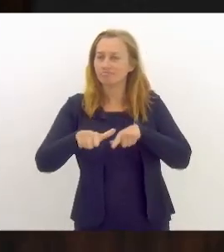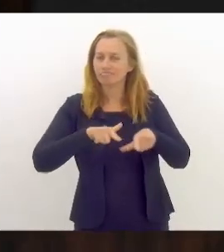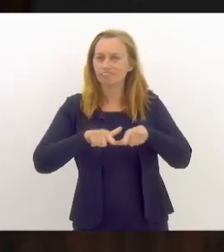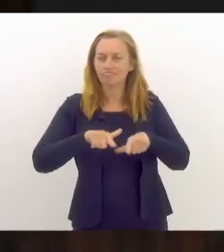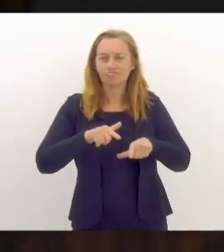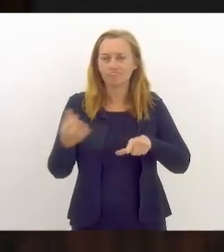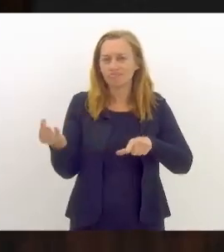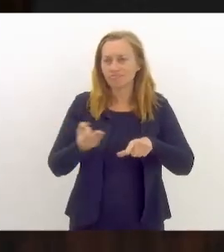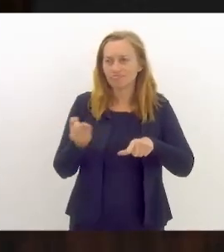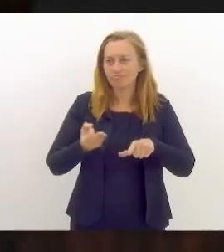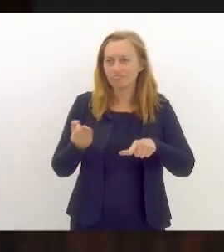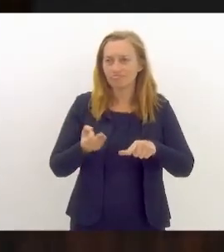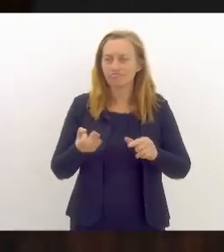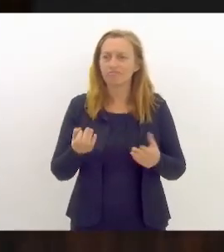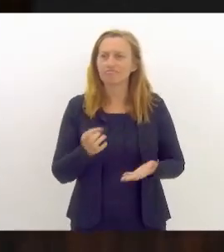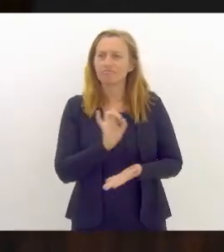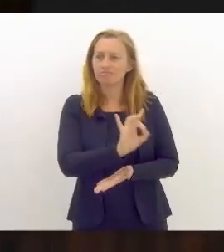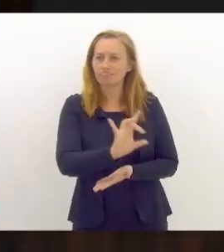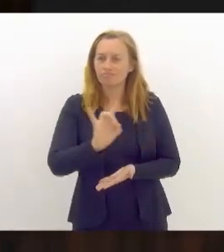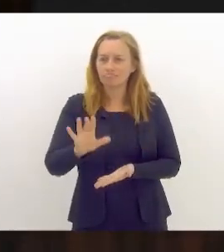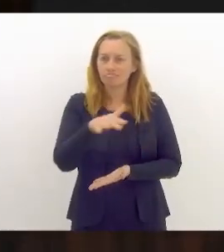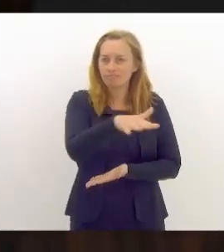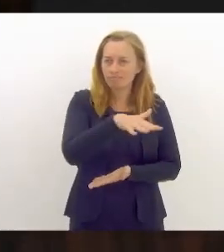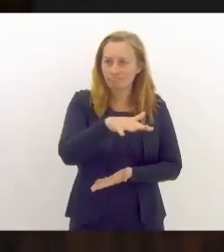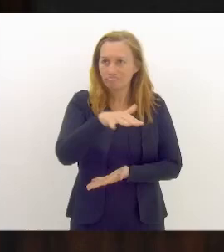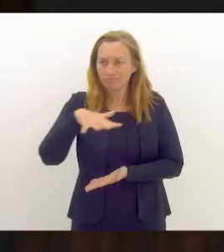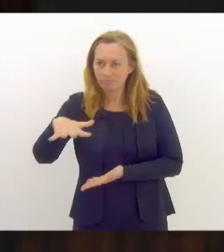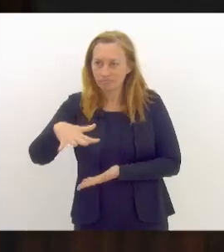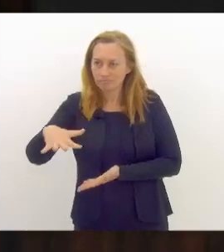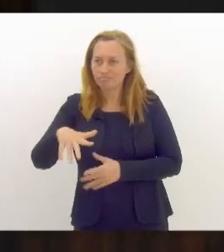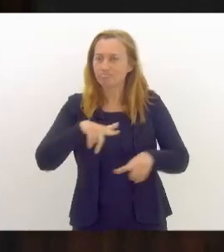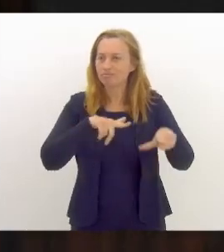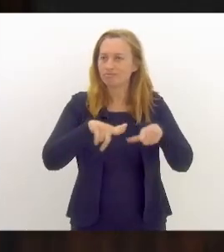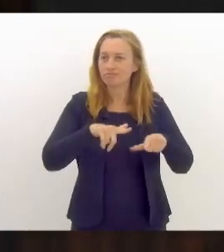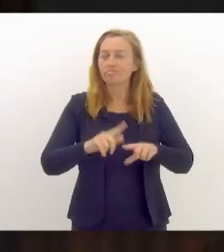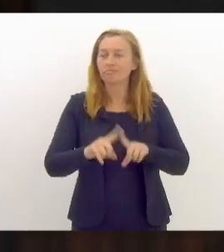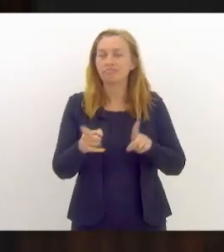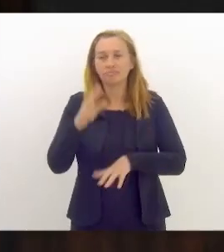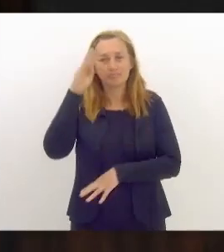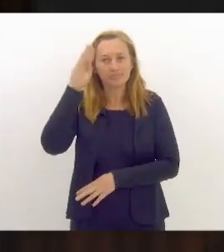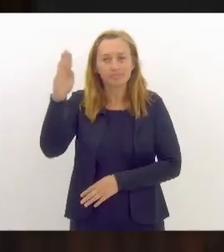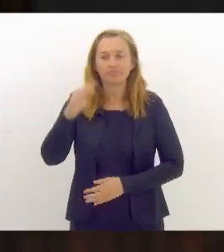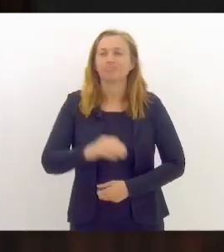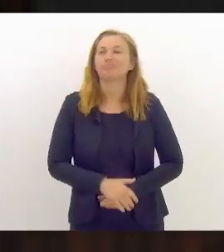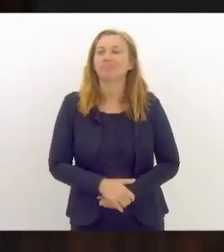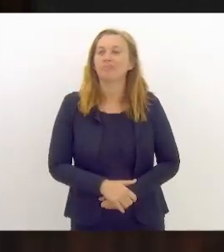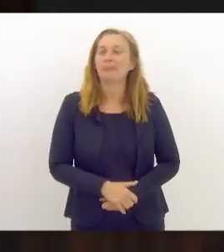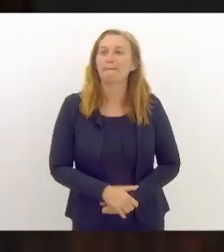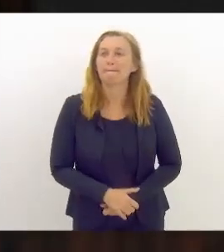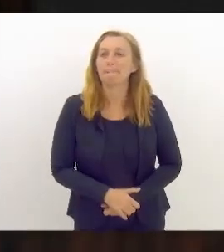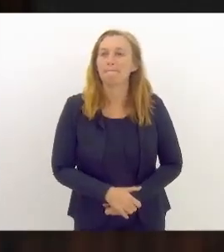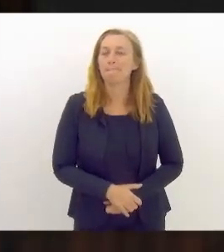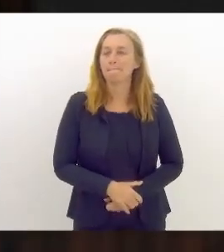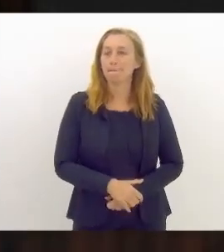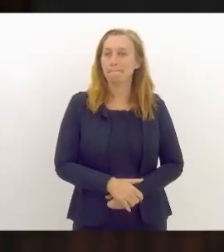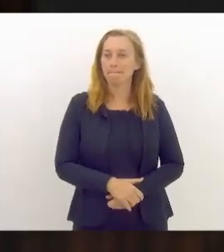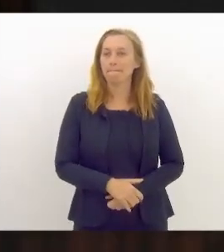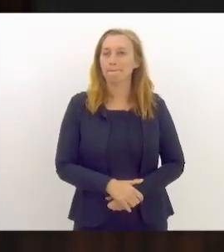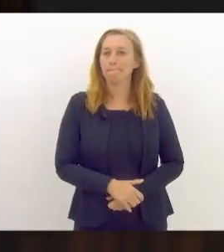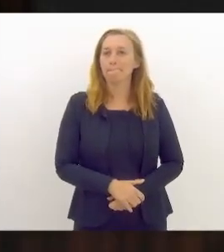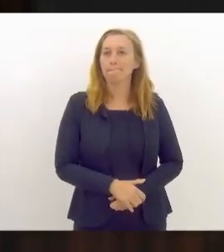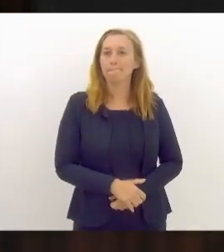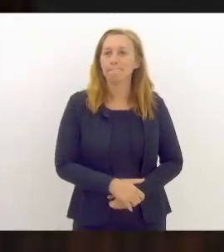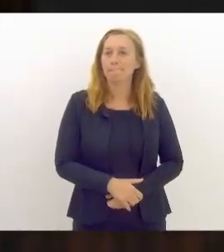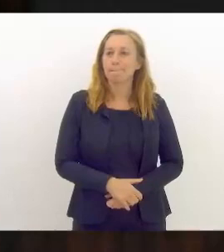seus trabalhos cada qual no seu setor de atuação mas principalmente por darem Um fundamento uma